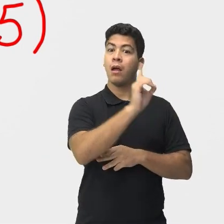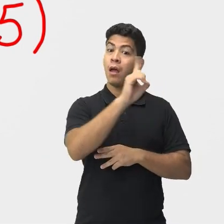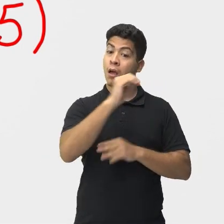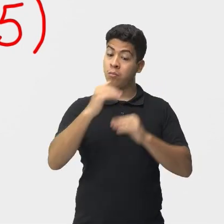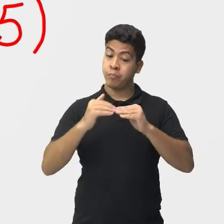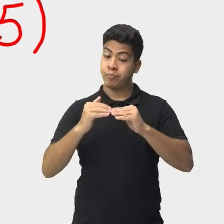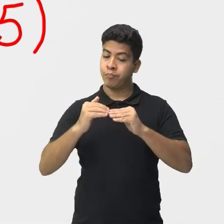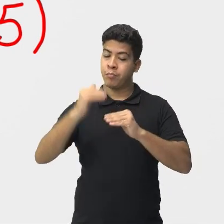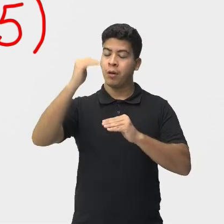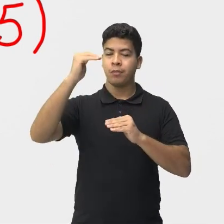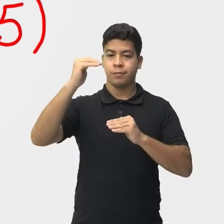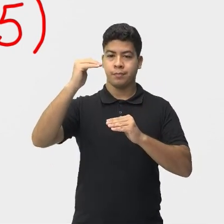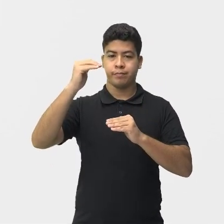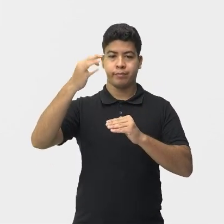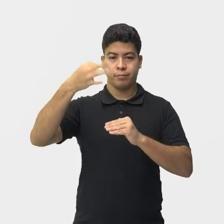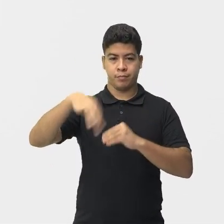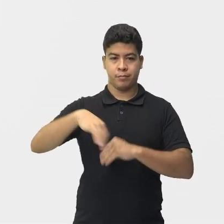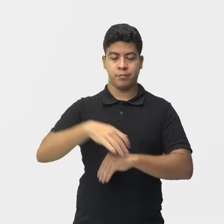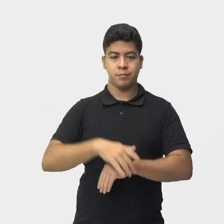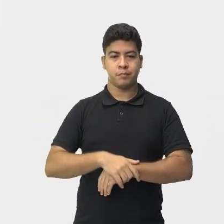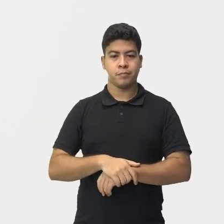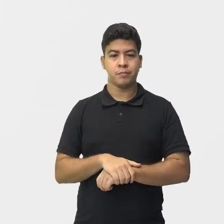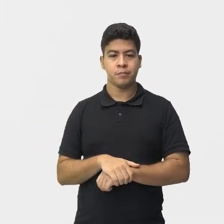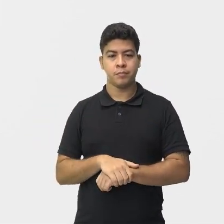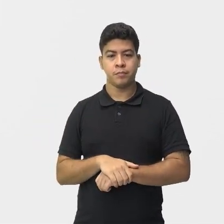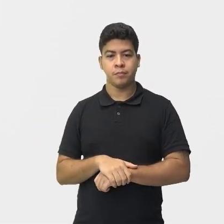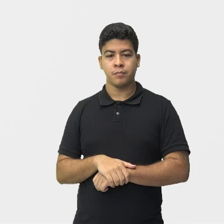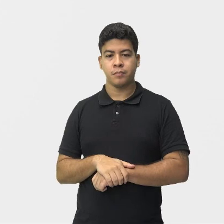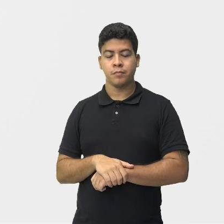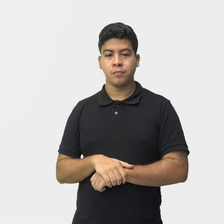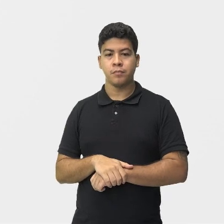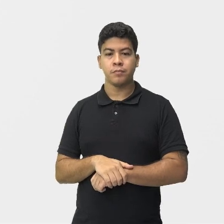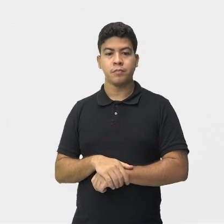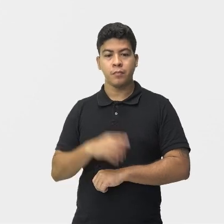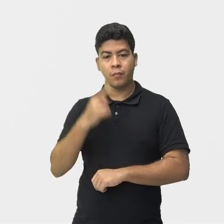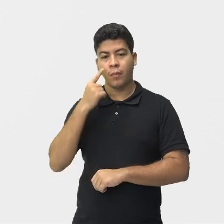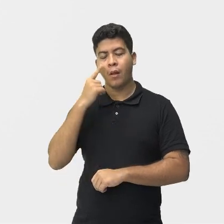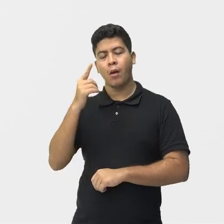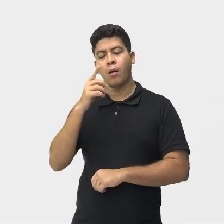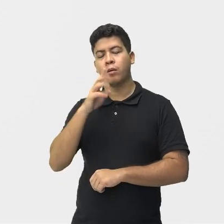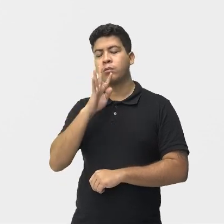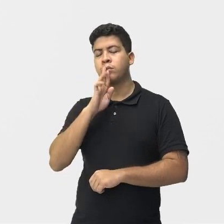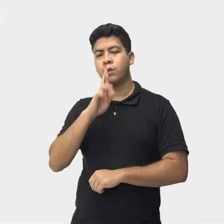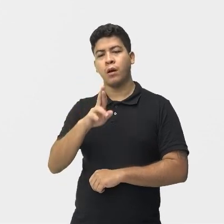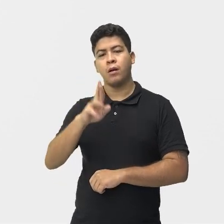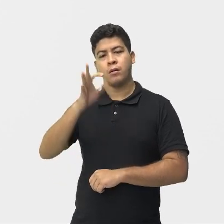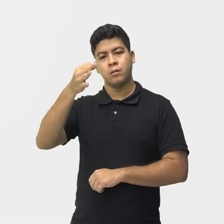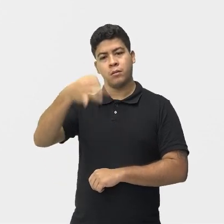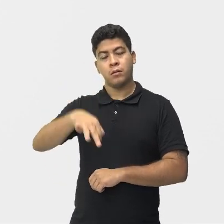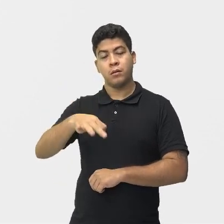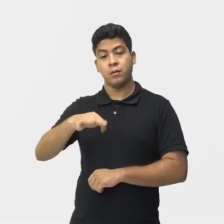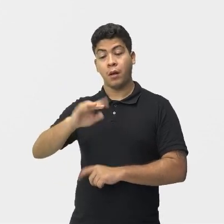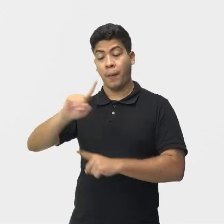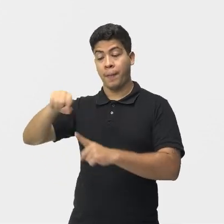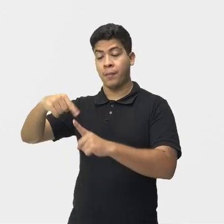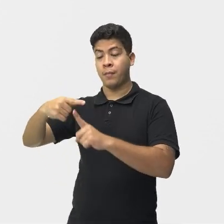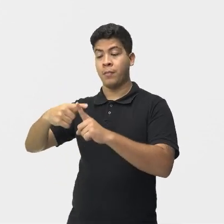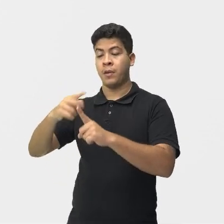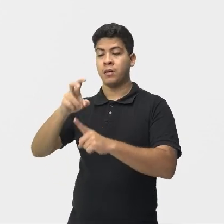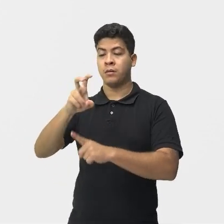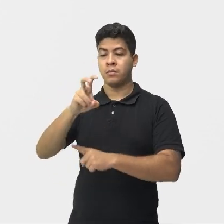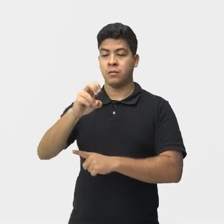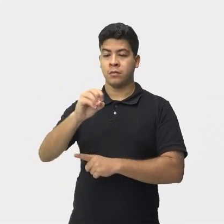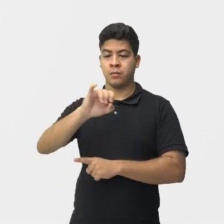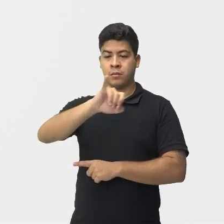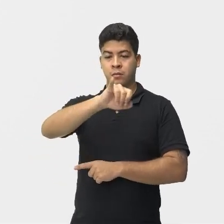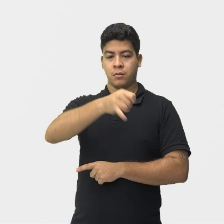zero. Veja que a solução aqui na cartela onde tem a solução mostra realmente que a nossa resposta é mais 50 joules. E